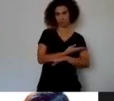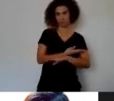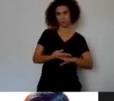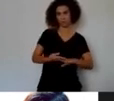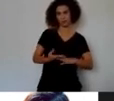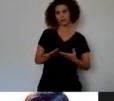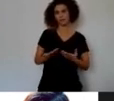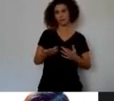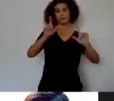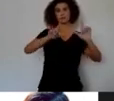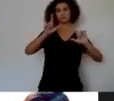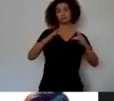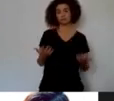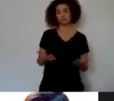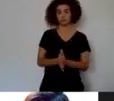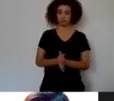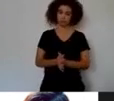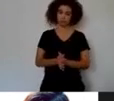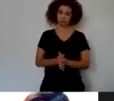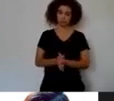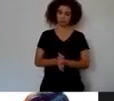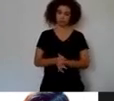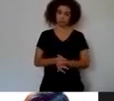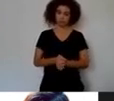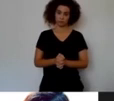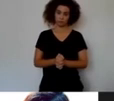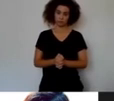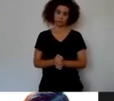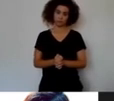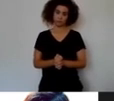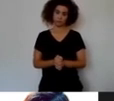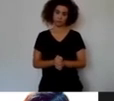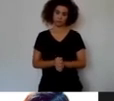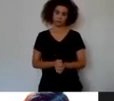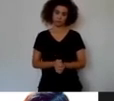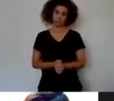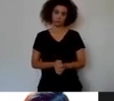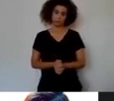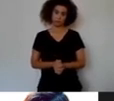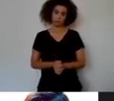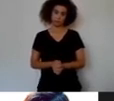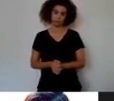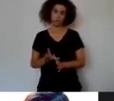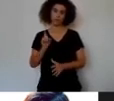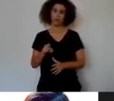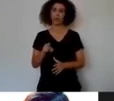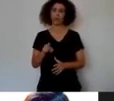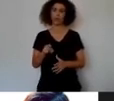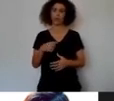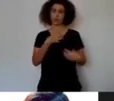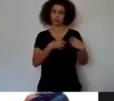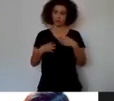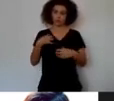estar ali representadas? Então, fazer todas essas perguntas, assim. É isso, é sustentar o incômodo e continuar, né, colocando essas